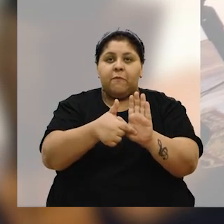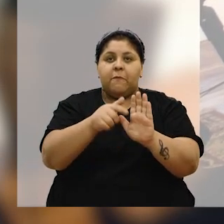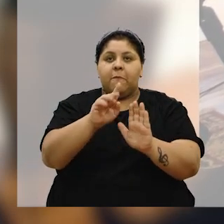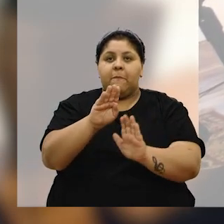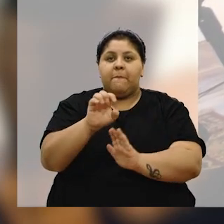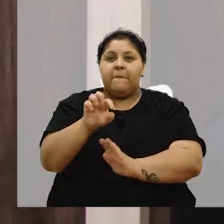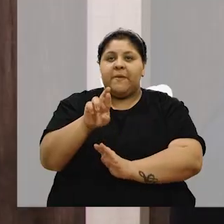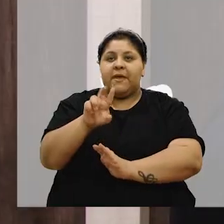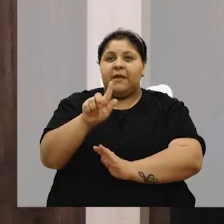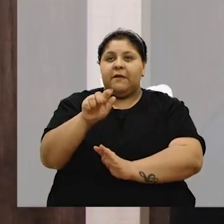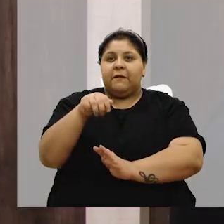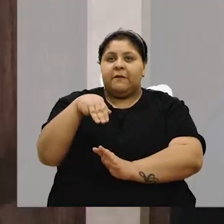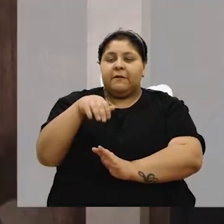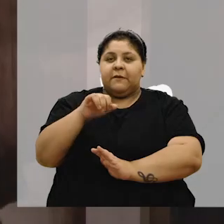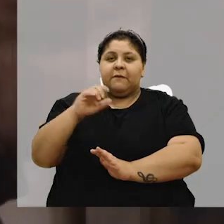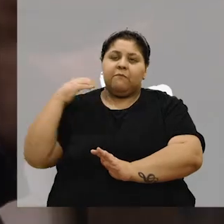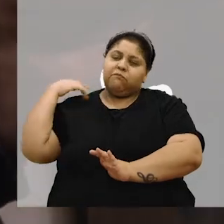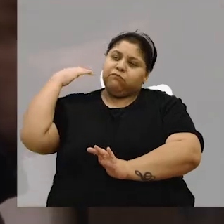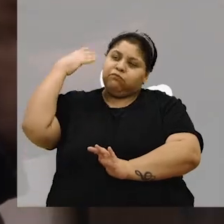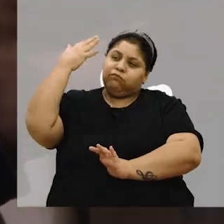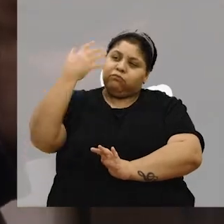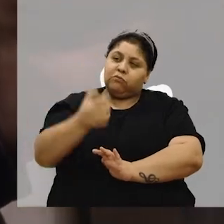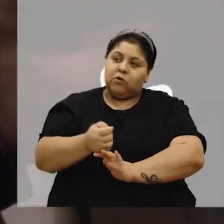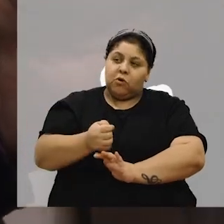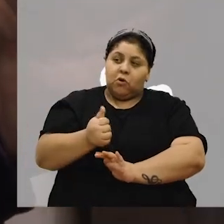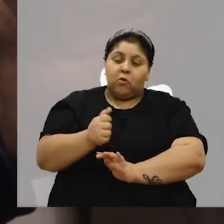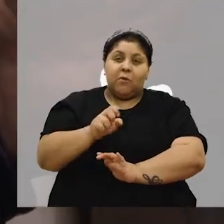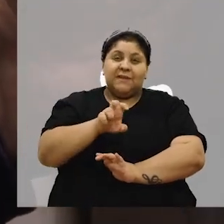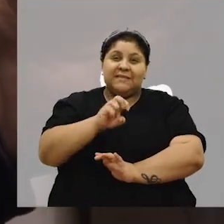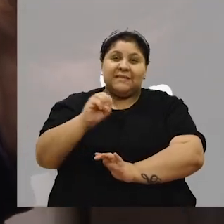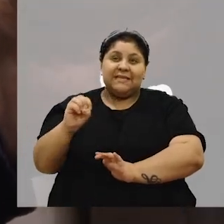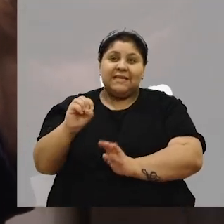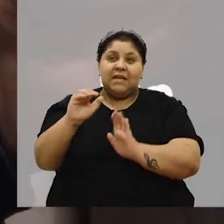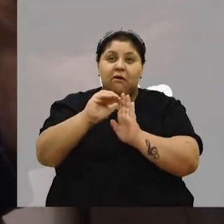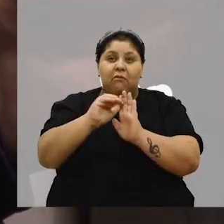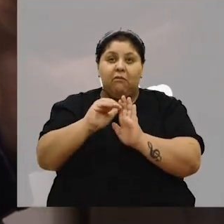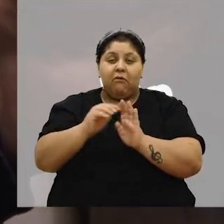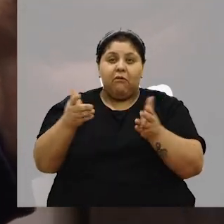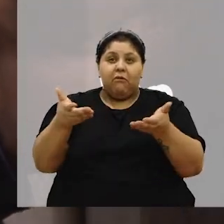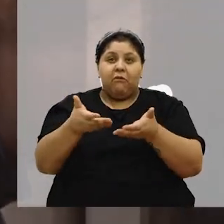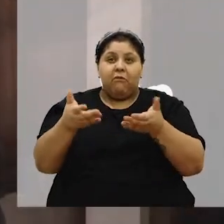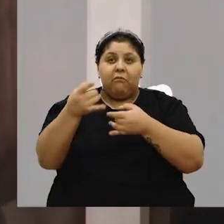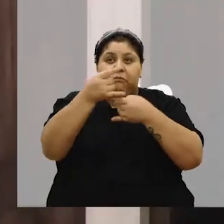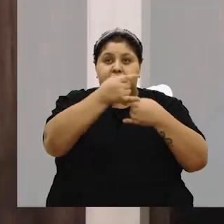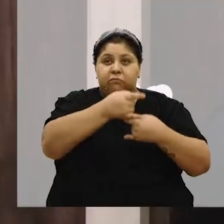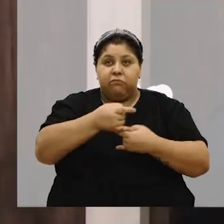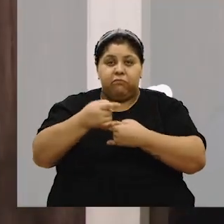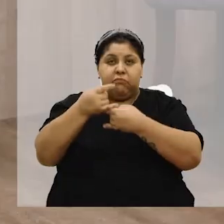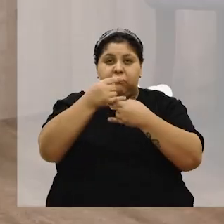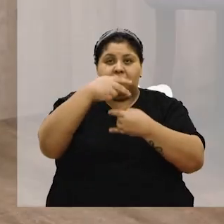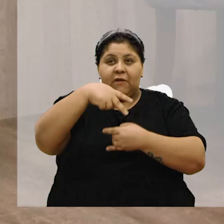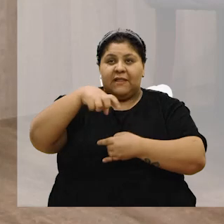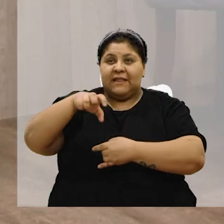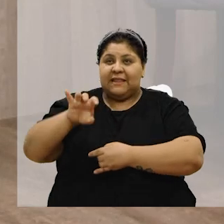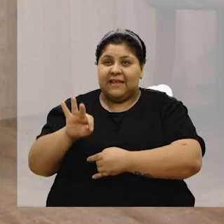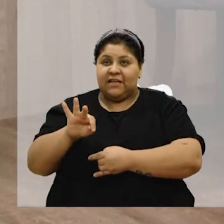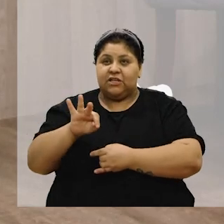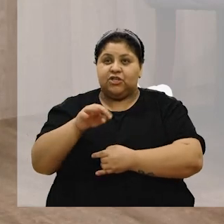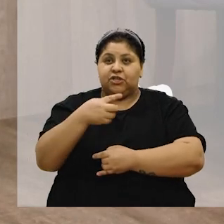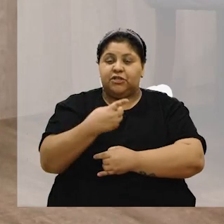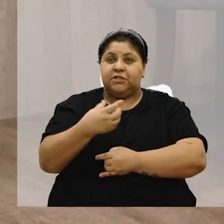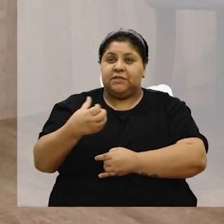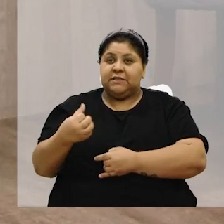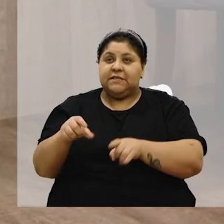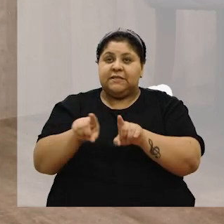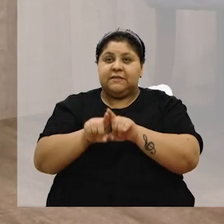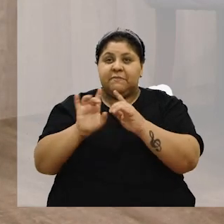Bergamin. De lá para cá, quase 500 programas já foram ao ar pelo canal 16 da NET e nas redes